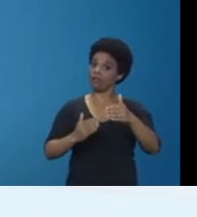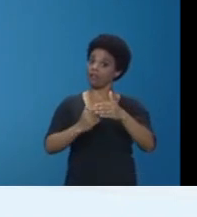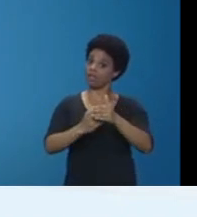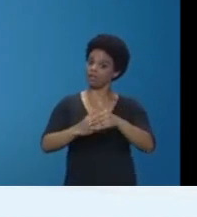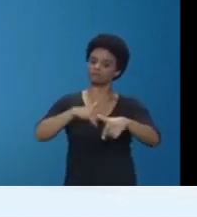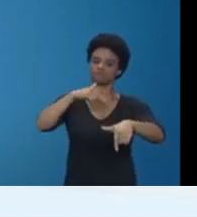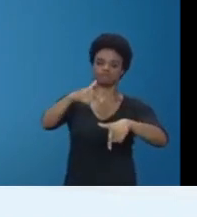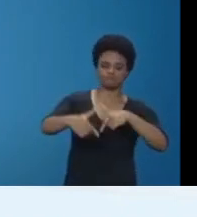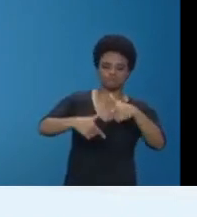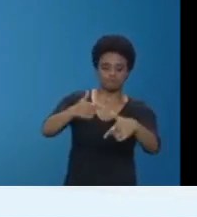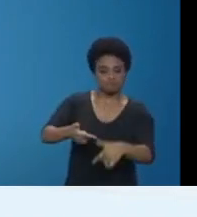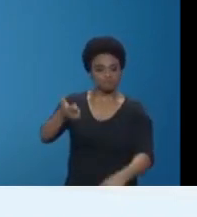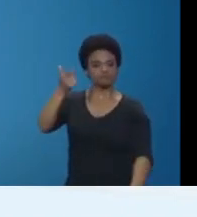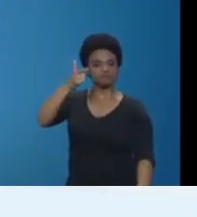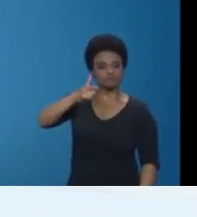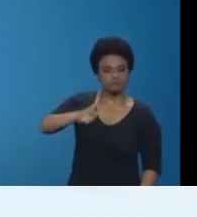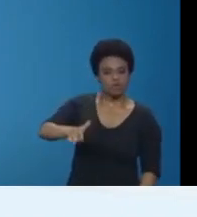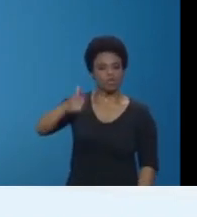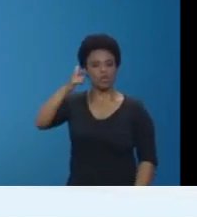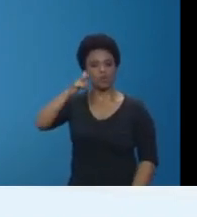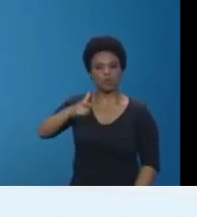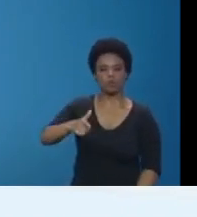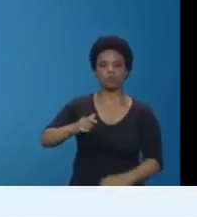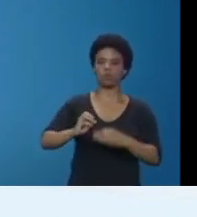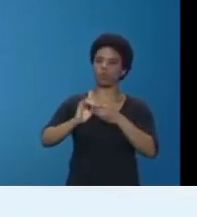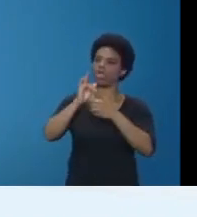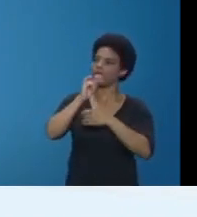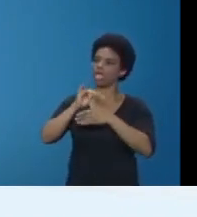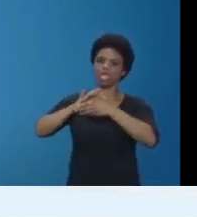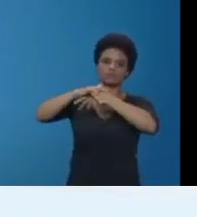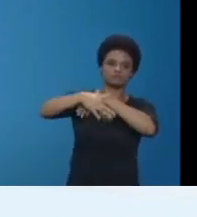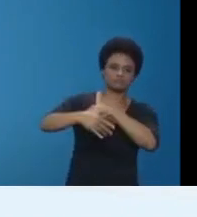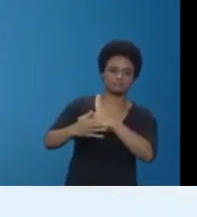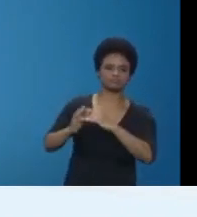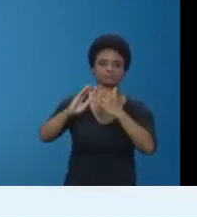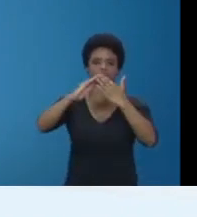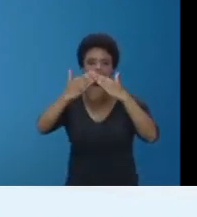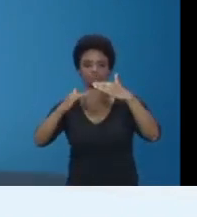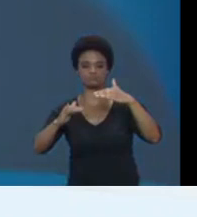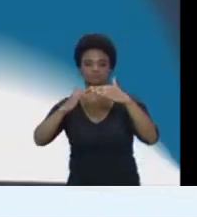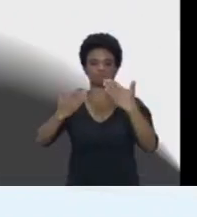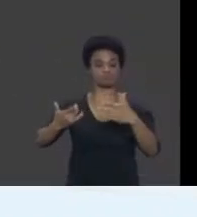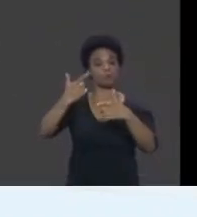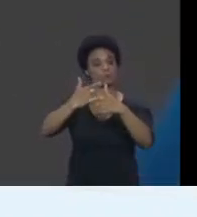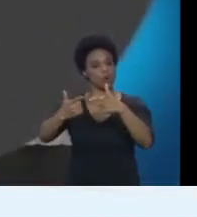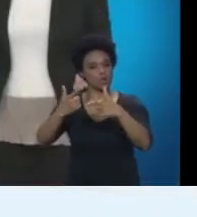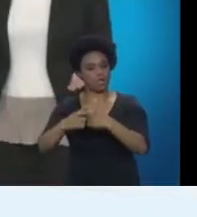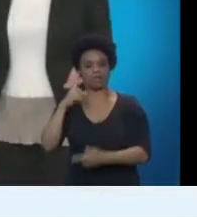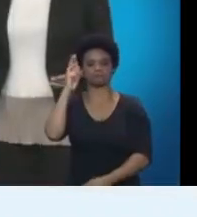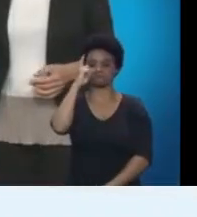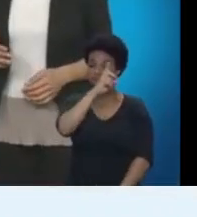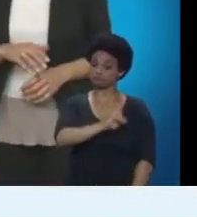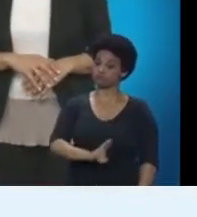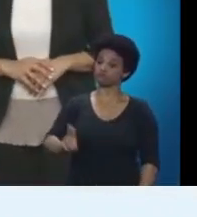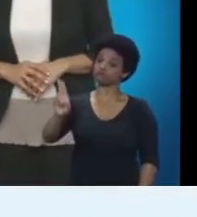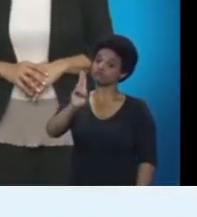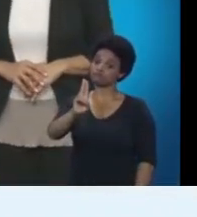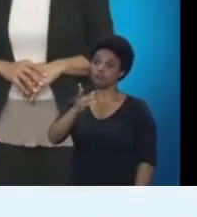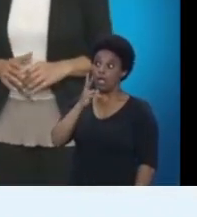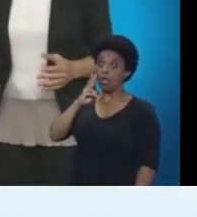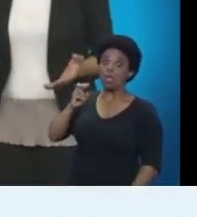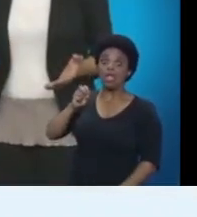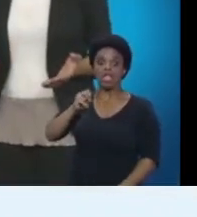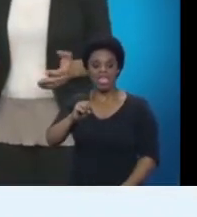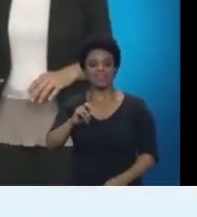ou duração das ocorrências causam efeitos estruturais que dificultam as condições de uso. Olha só, quem diria